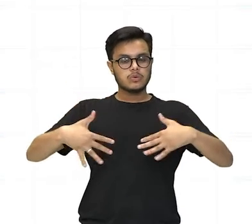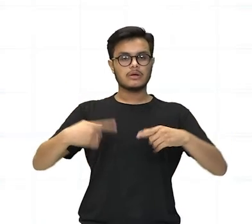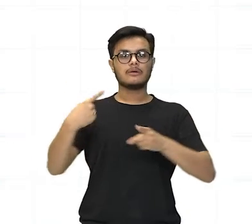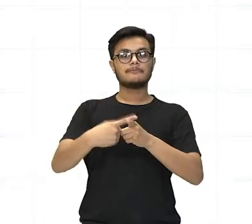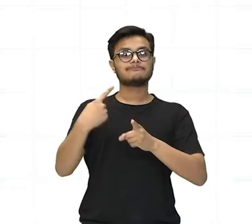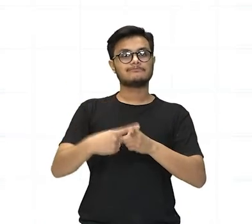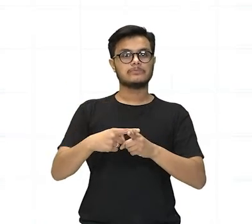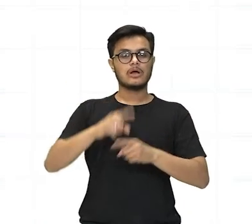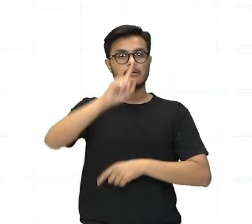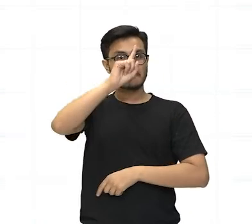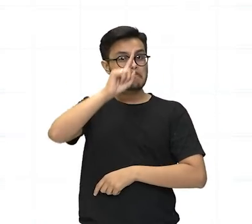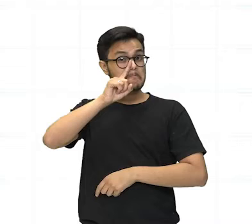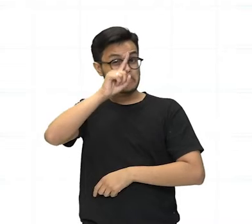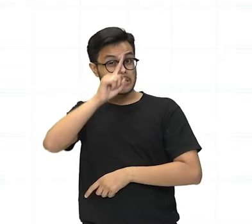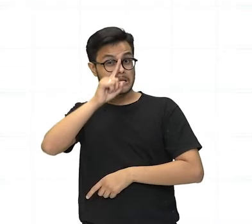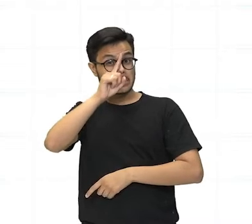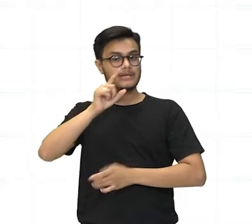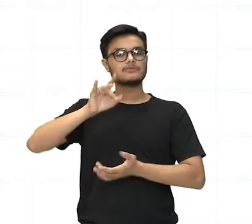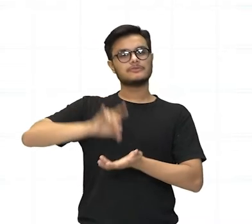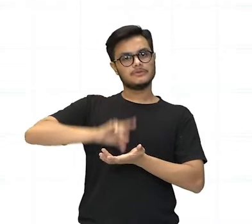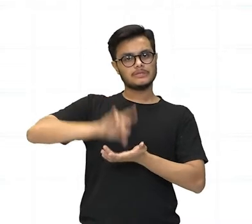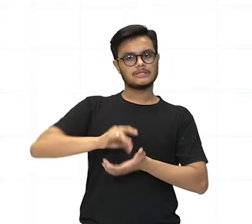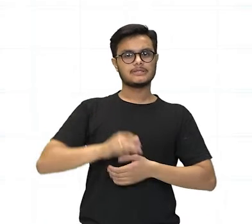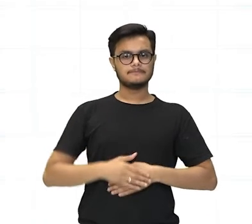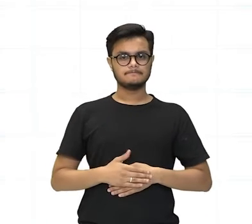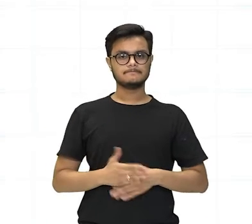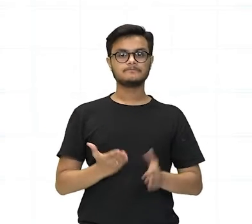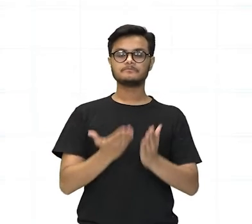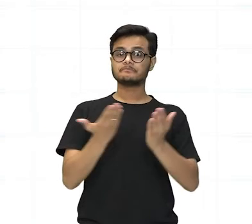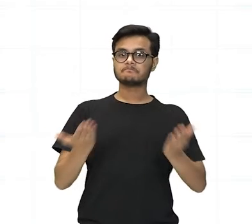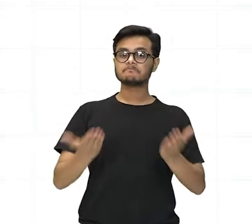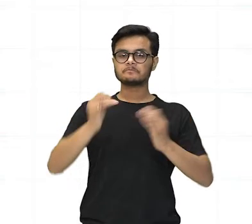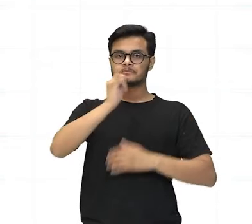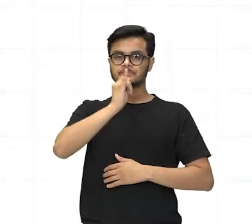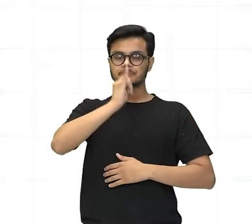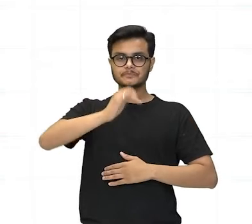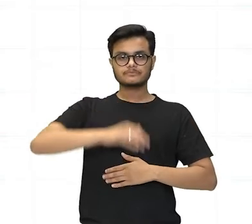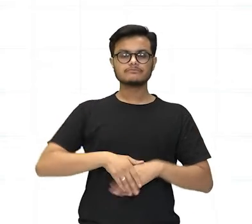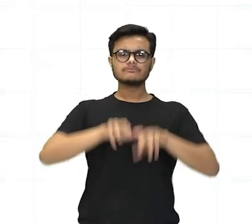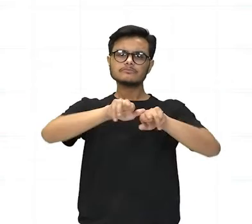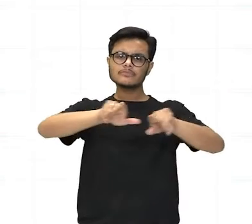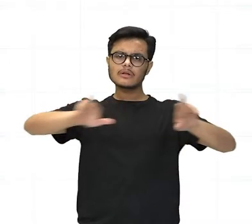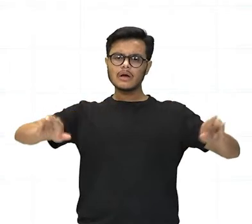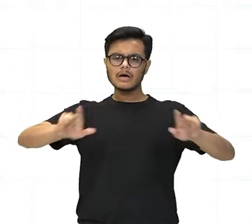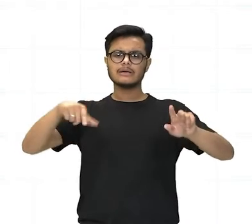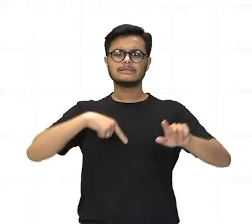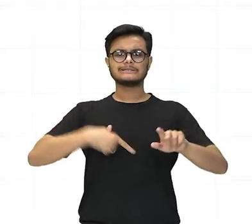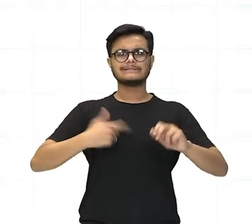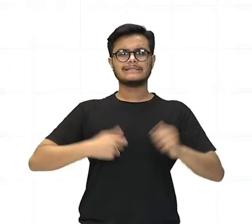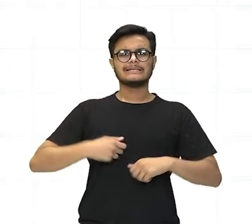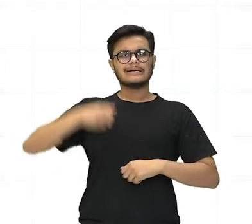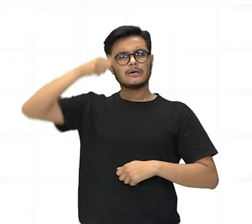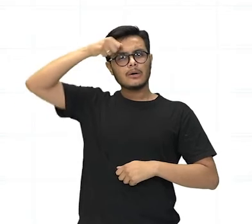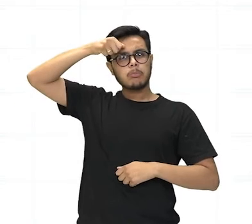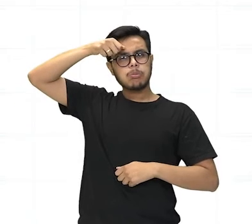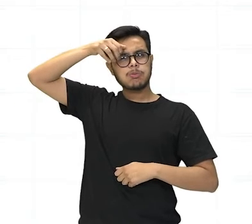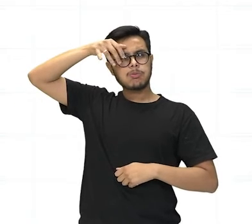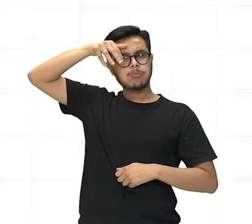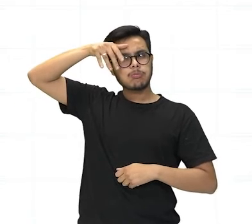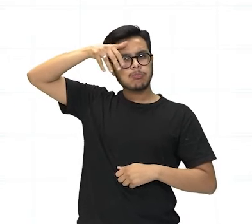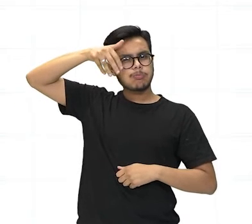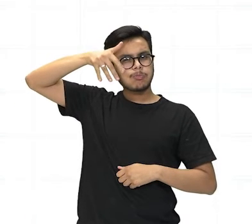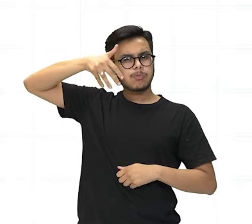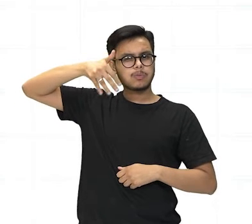ser mais complicados. Na maioria dos casos, resultam em sangramento